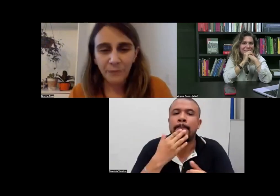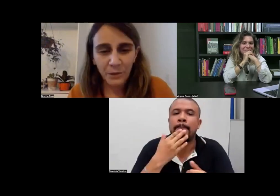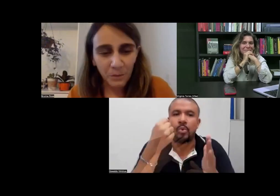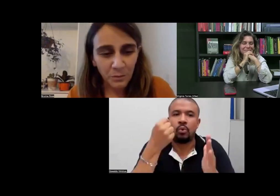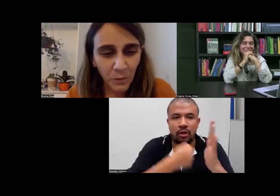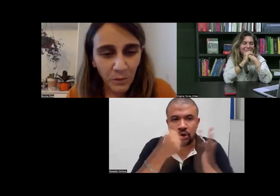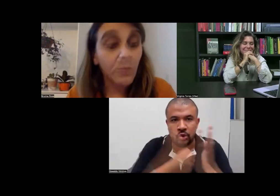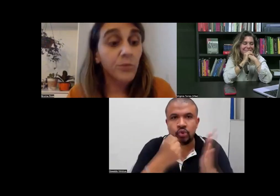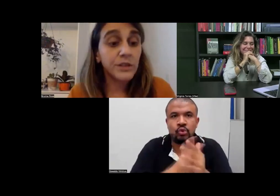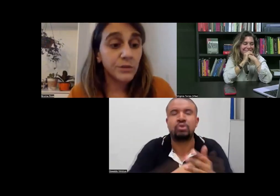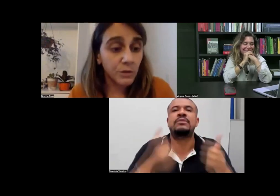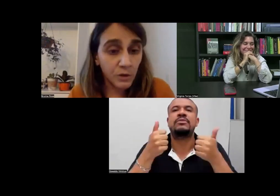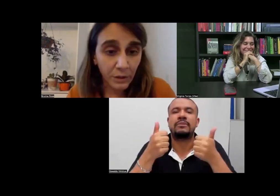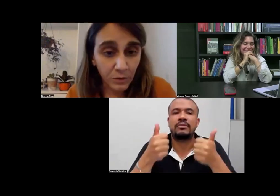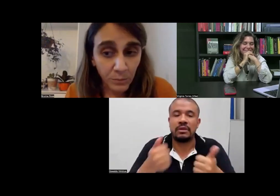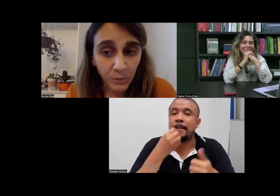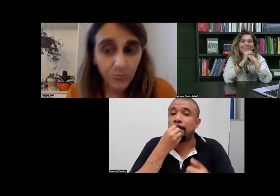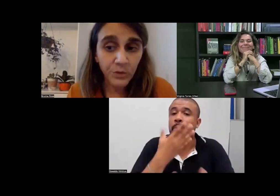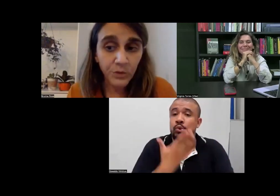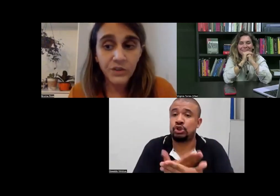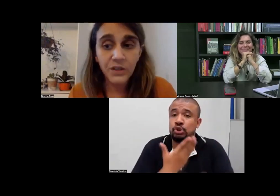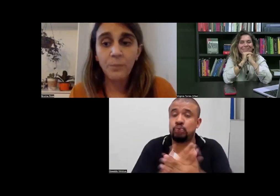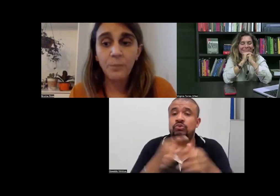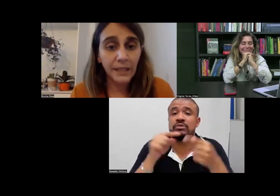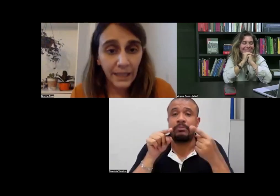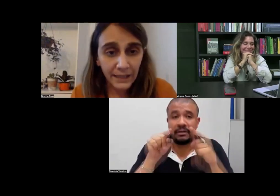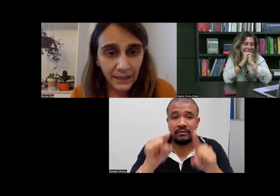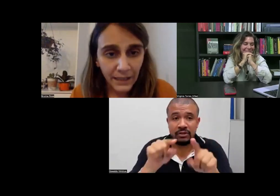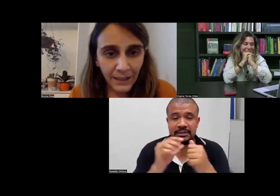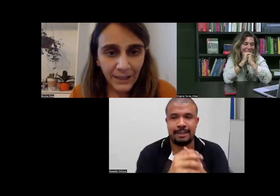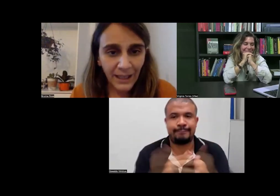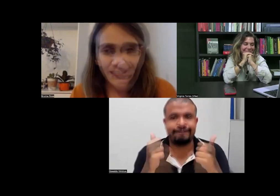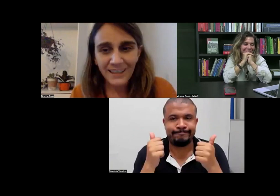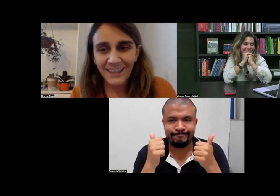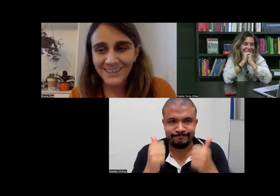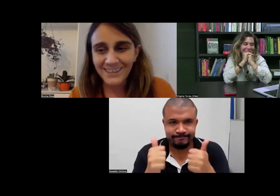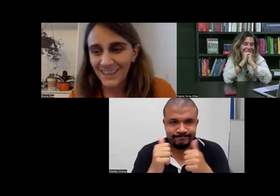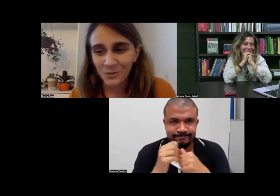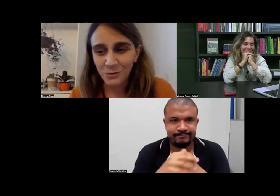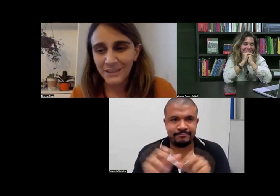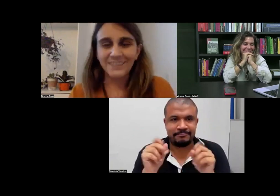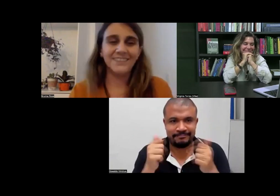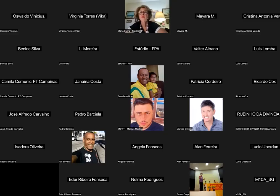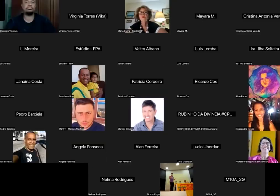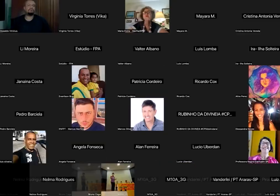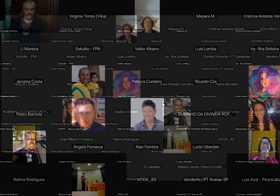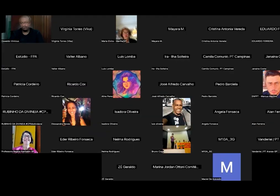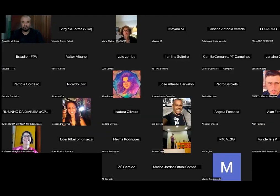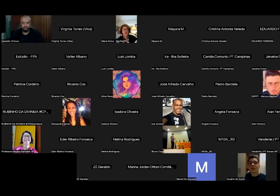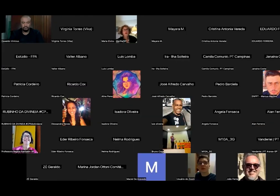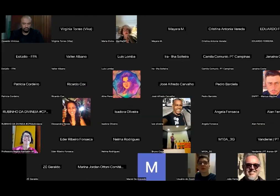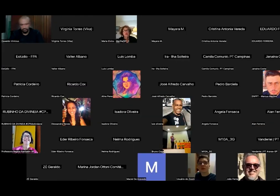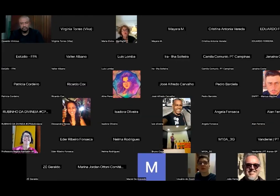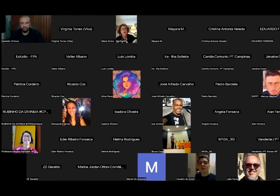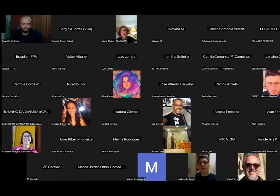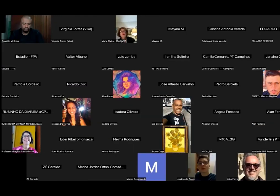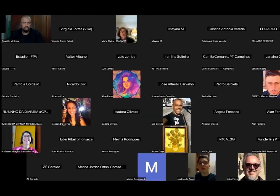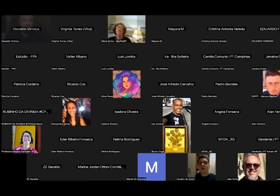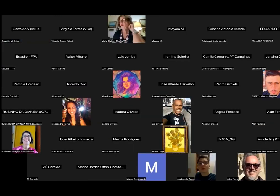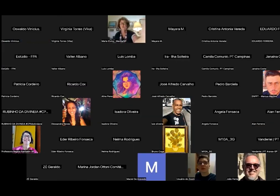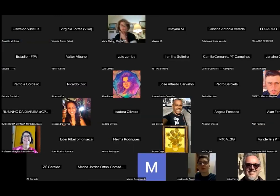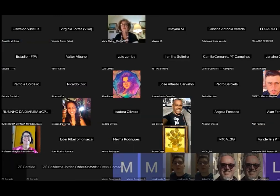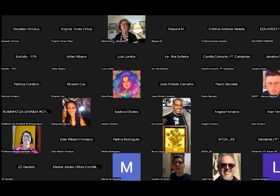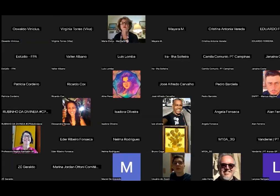boa calma para todo mundo, bons estudos para todo mundo. Criem que a tarde será dura. Parte da nossa